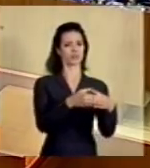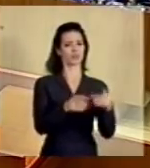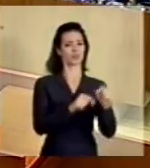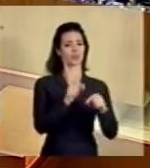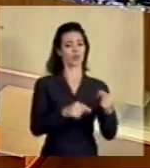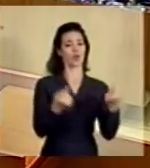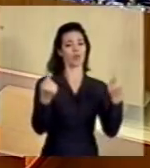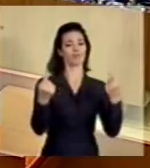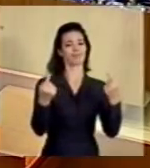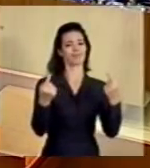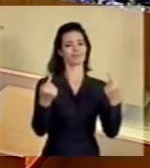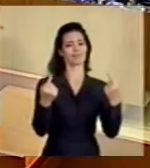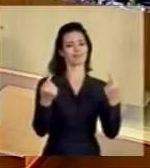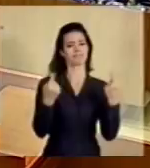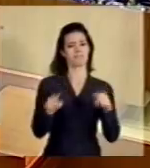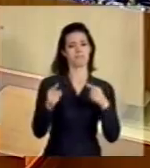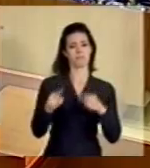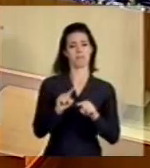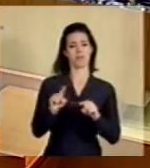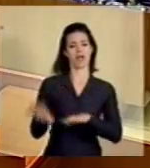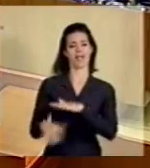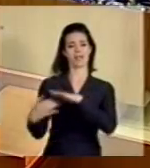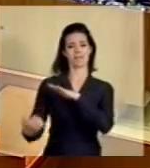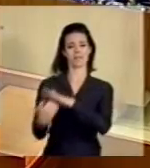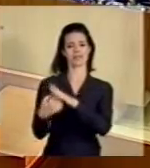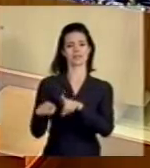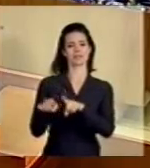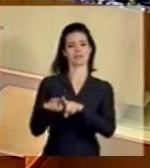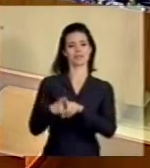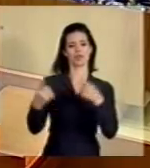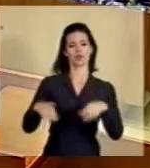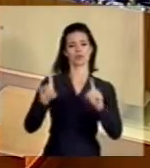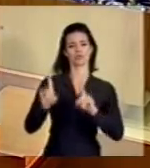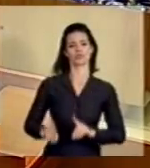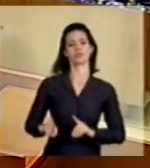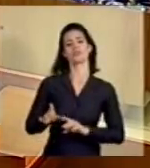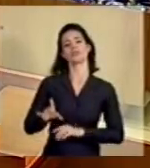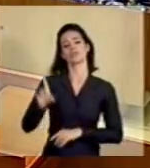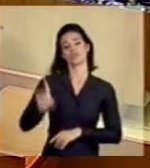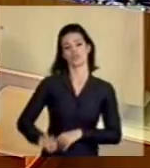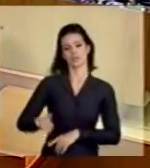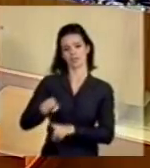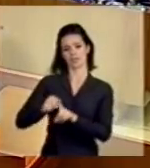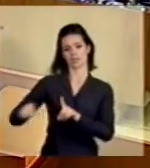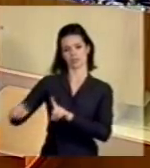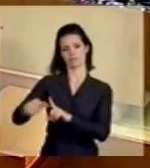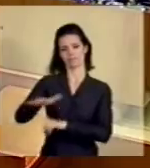às autoridades, às atividades empresariais ou aos direitos das grandes coletividades. Cito aqui